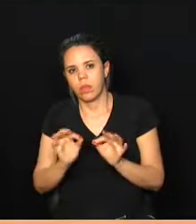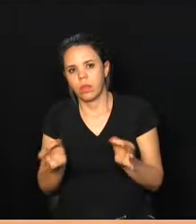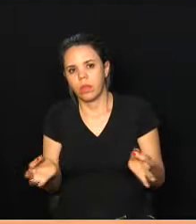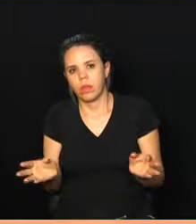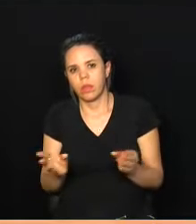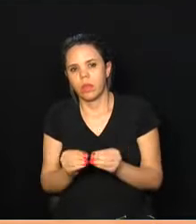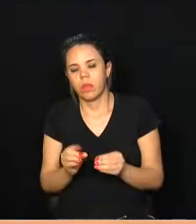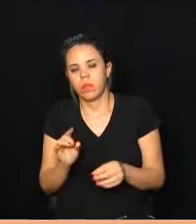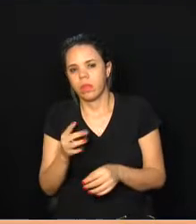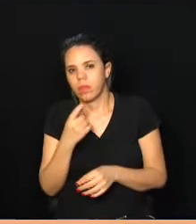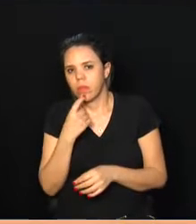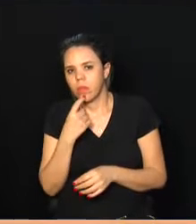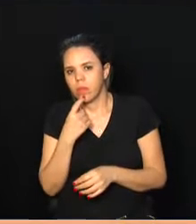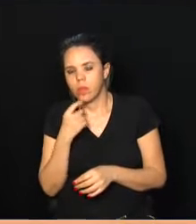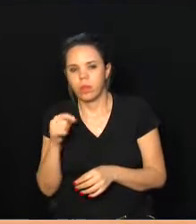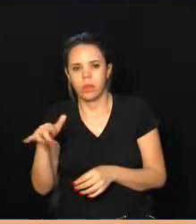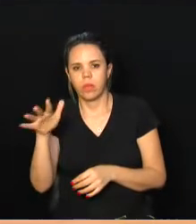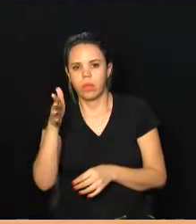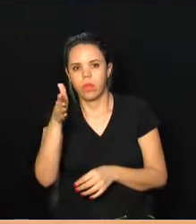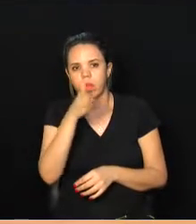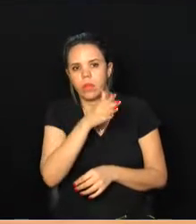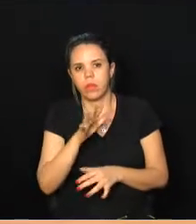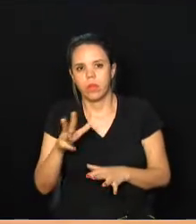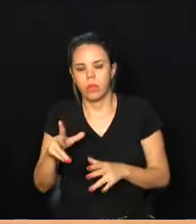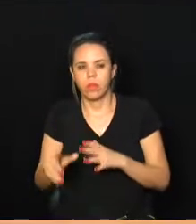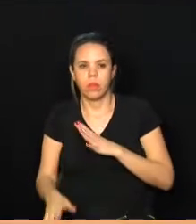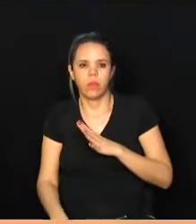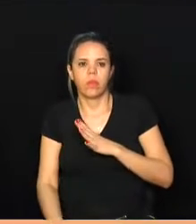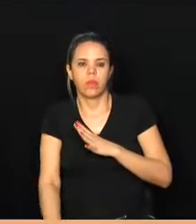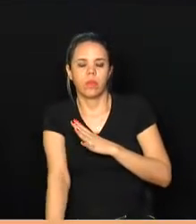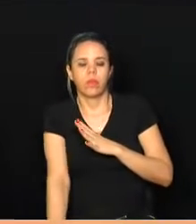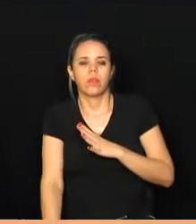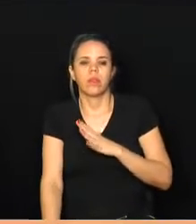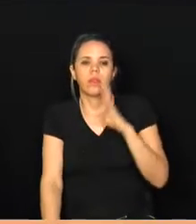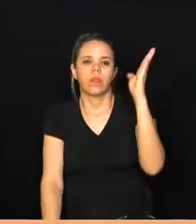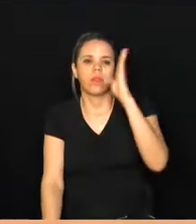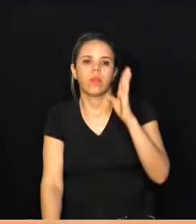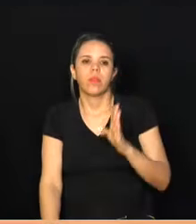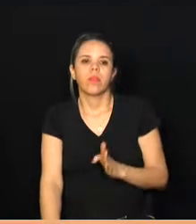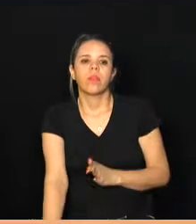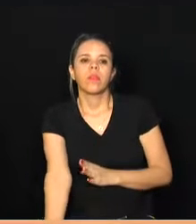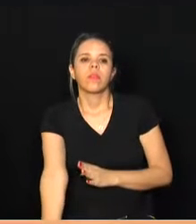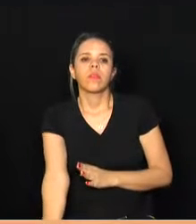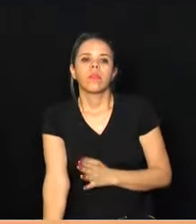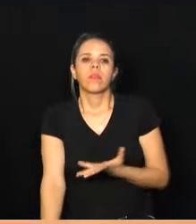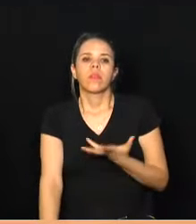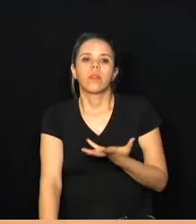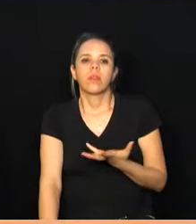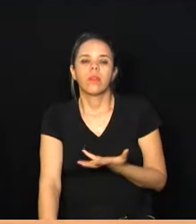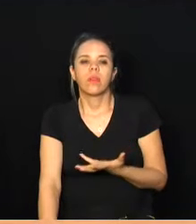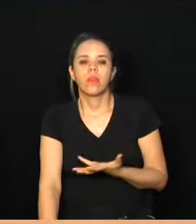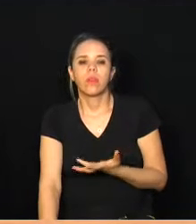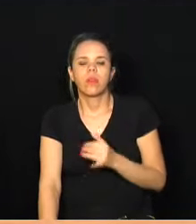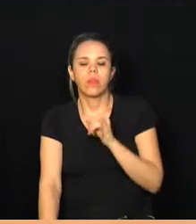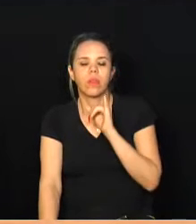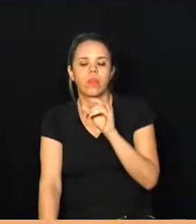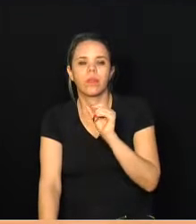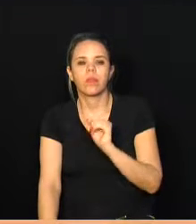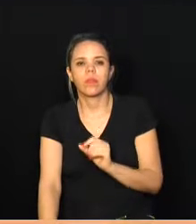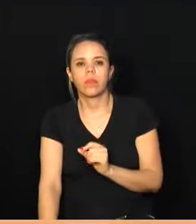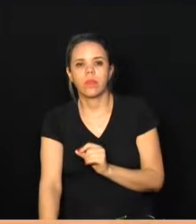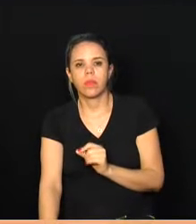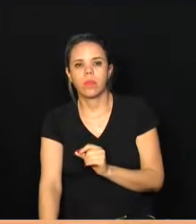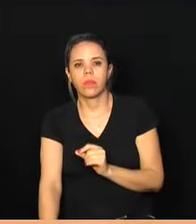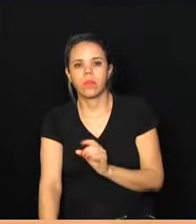Isso não é só em Campinas, é basicamente em todas as cidades do país. E queria também dizer que